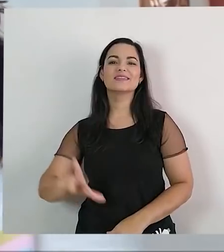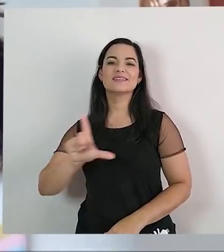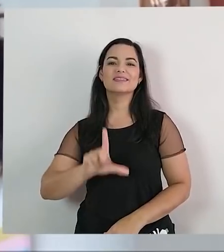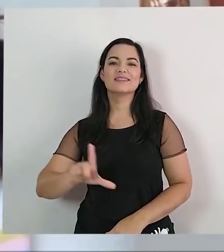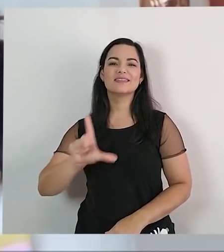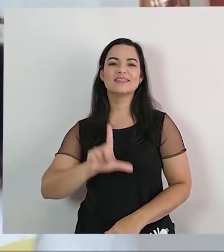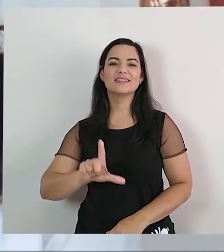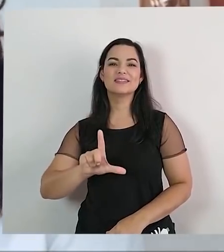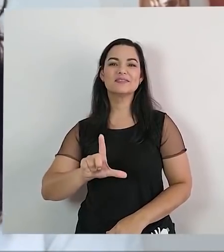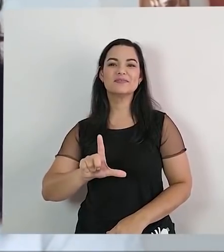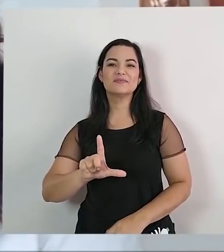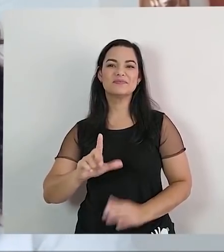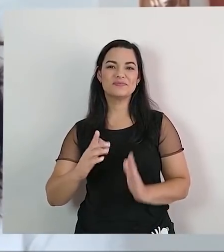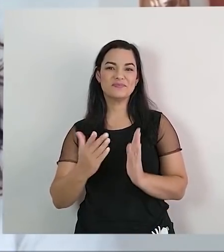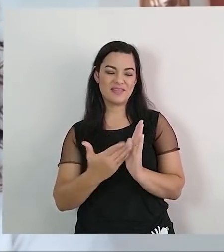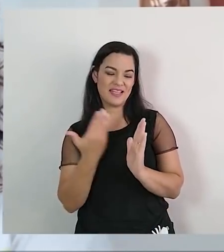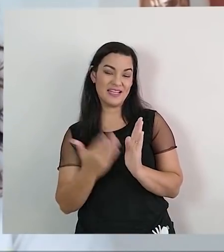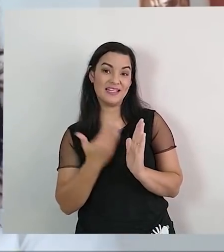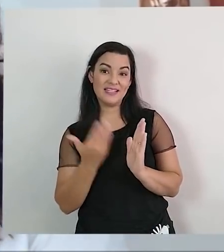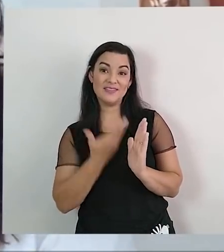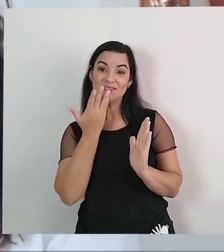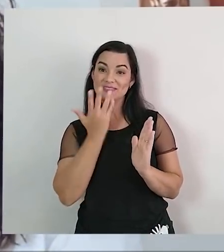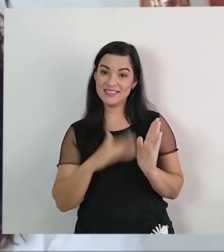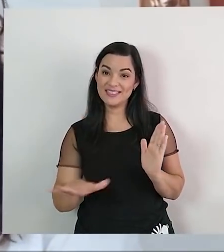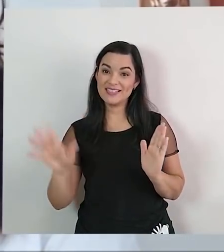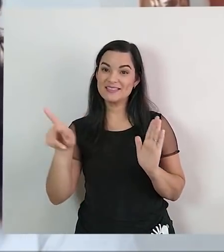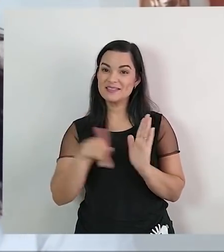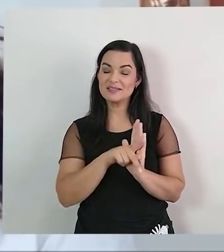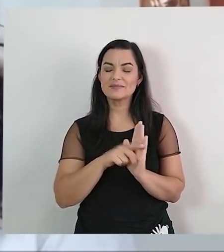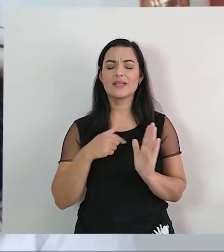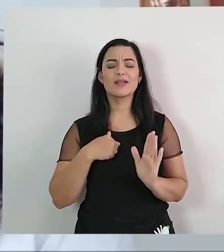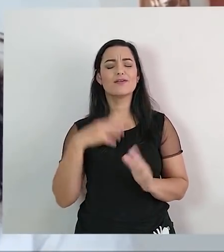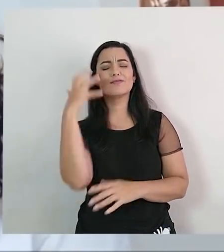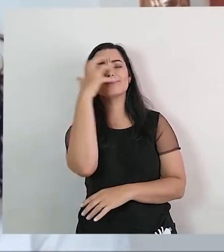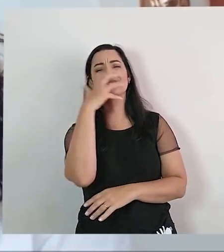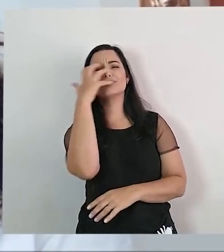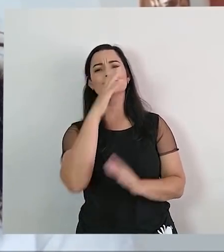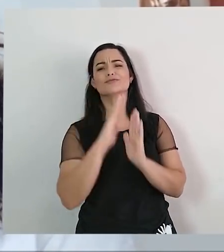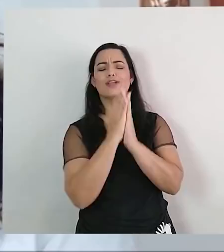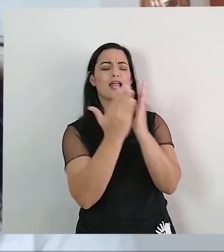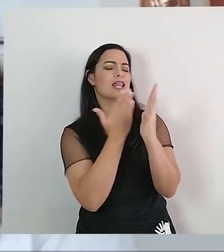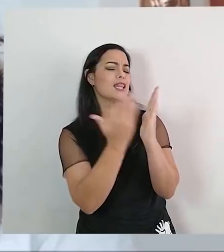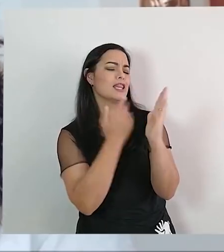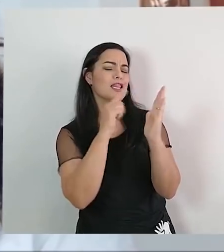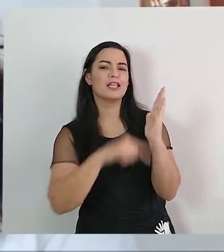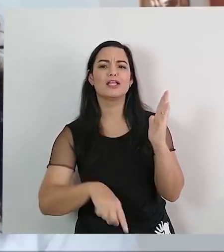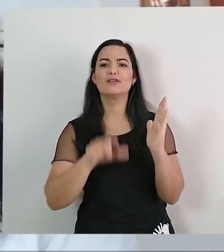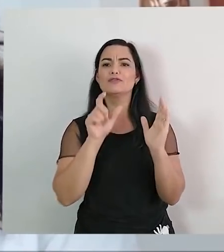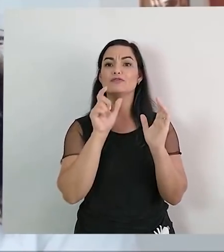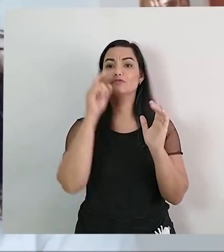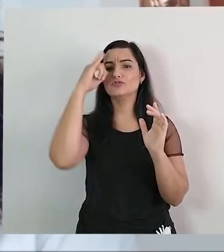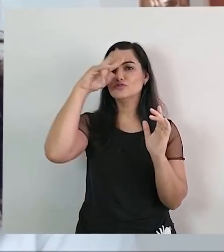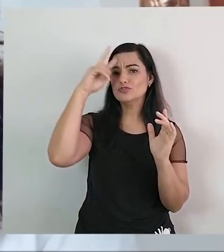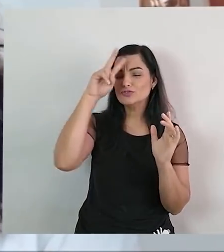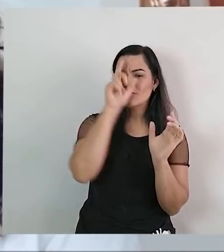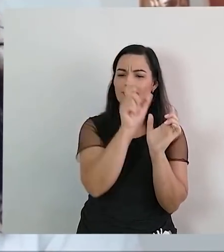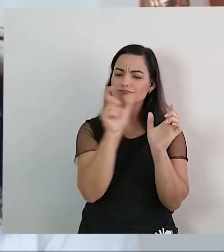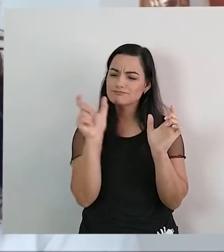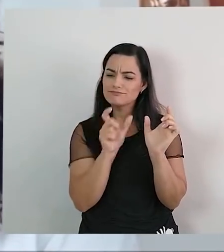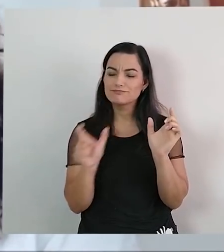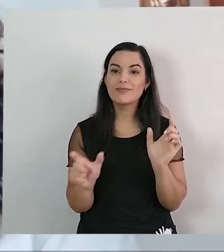infantil. Olha, eu sou apaixonada por livros, gibis, histórias